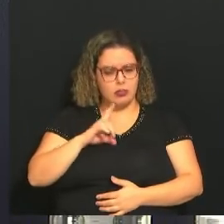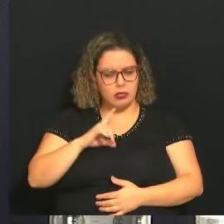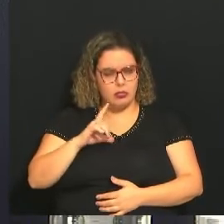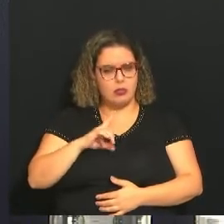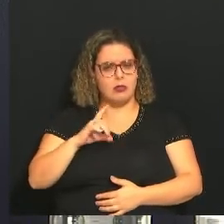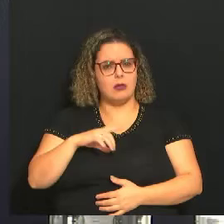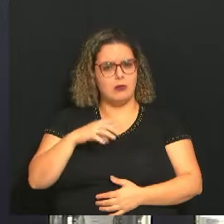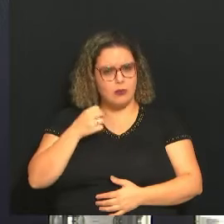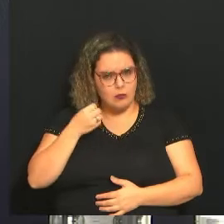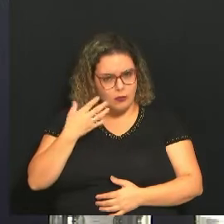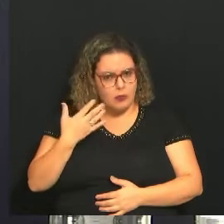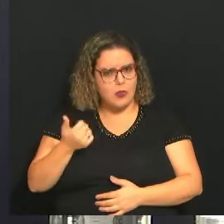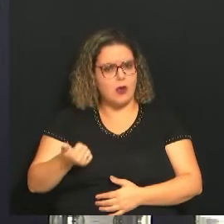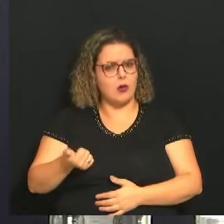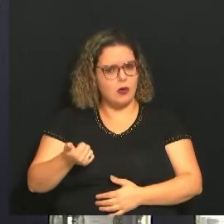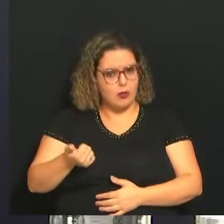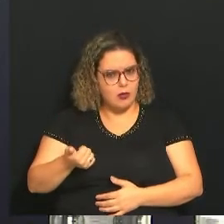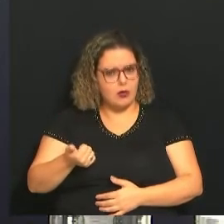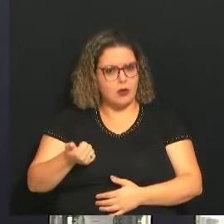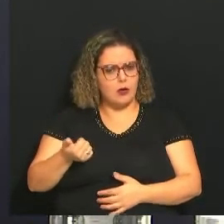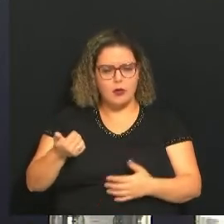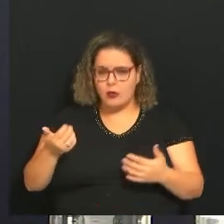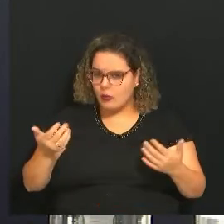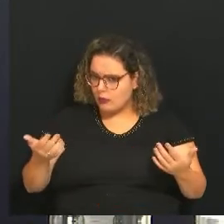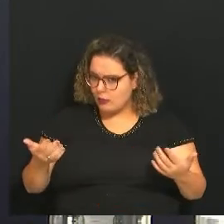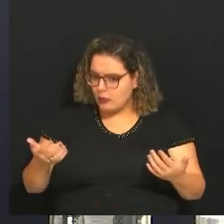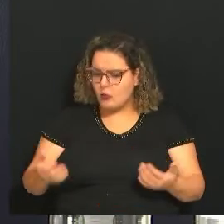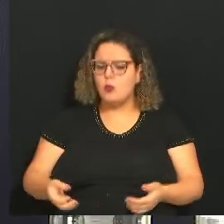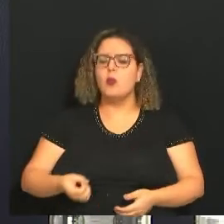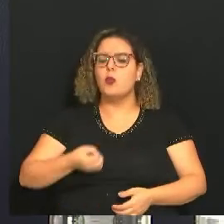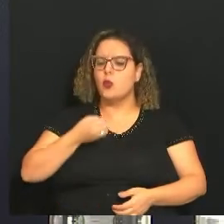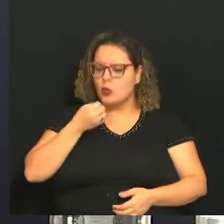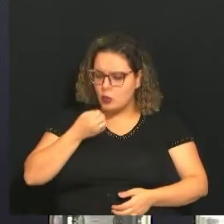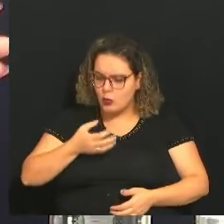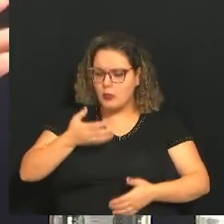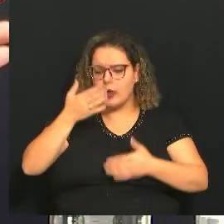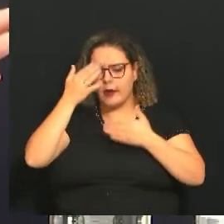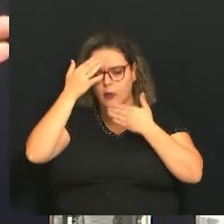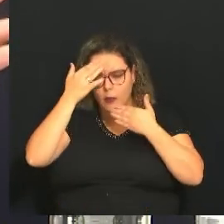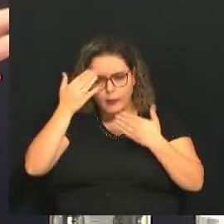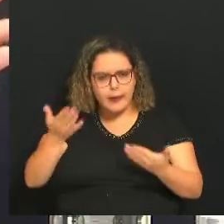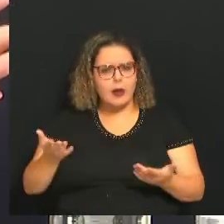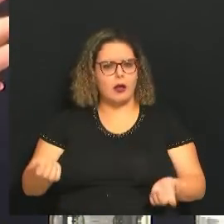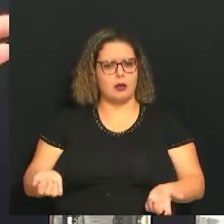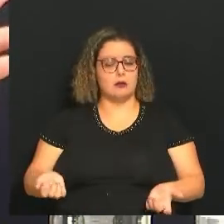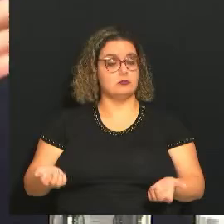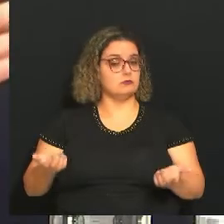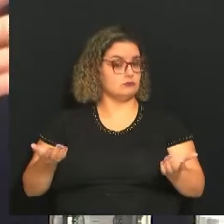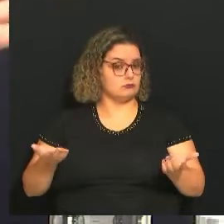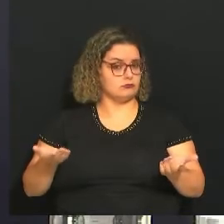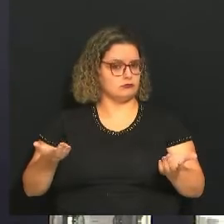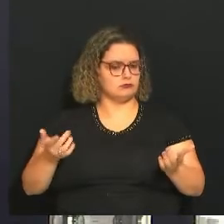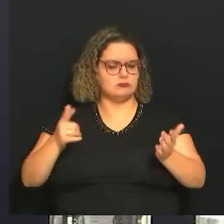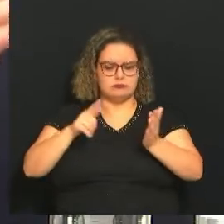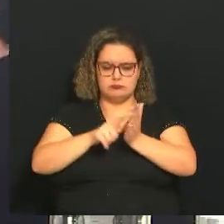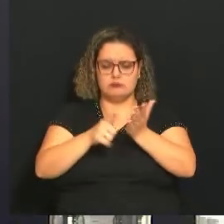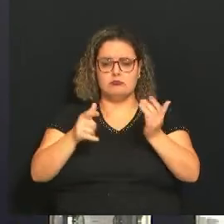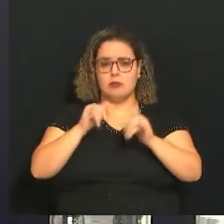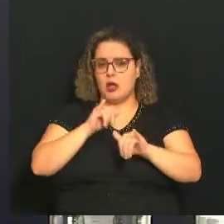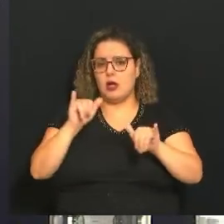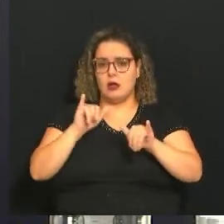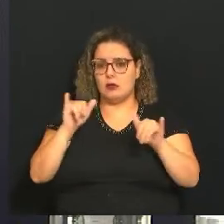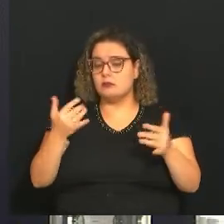da prefeitura está indo muito bem, obrigada. Mas aí o que ele vem fazer, como acho que não deu para pagar uma matéria, né?